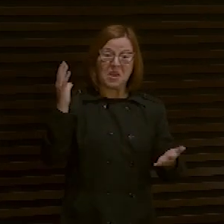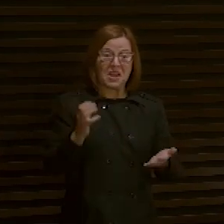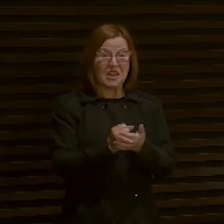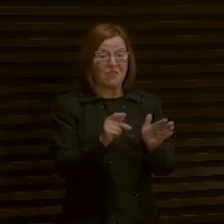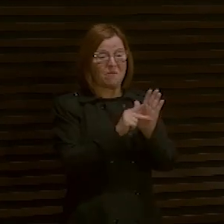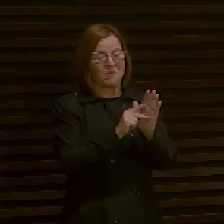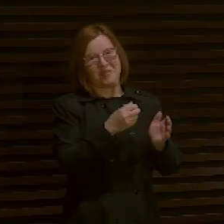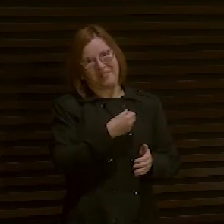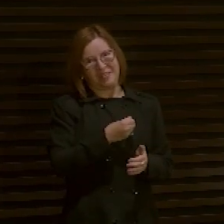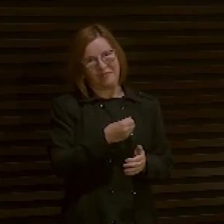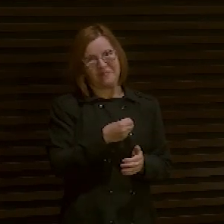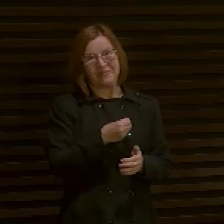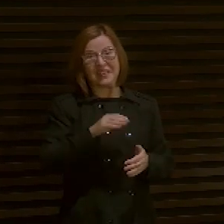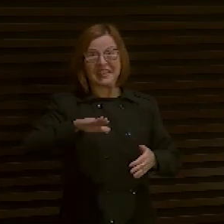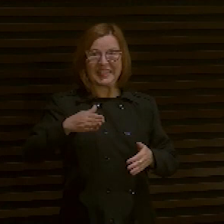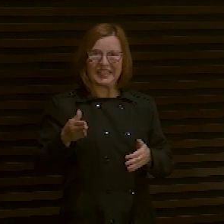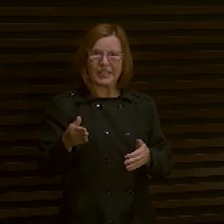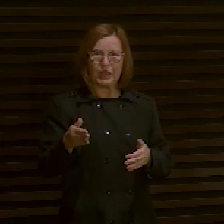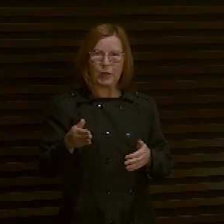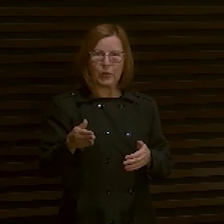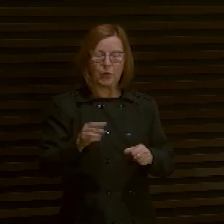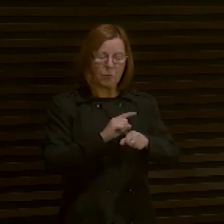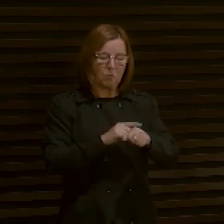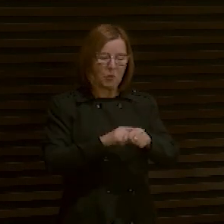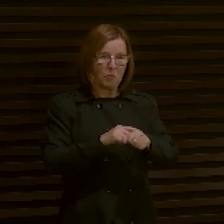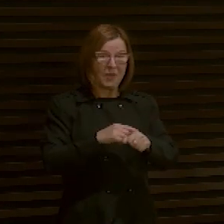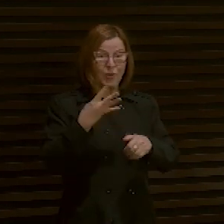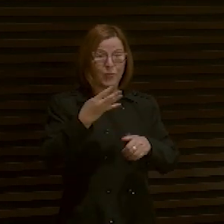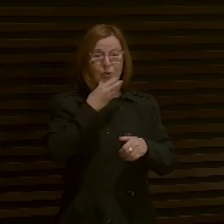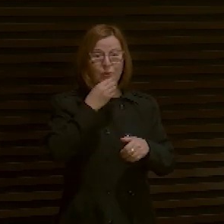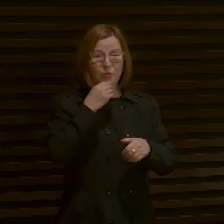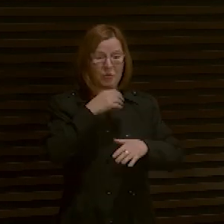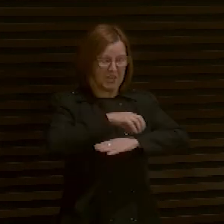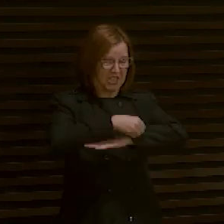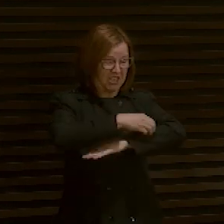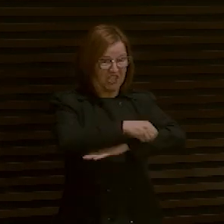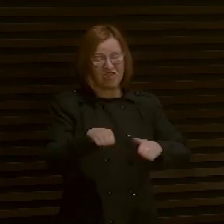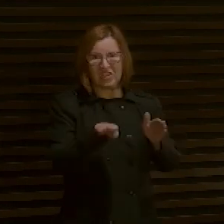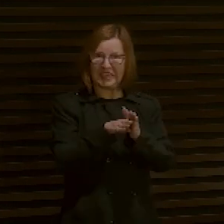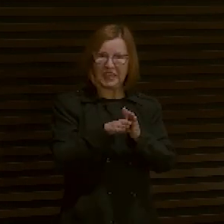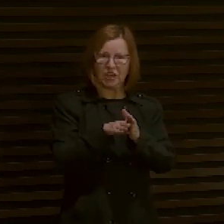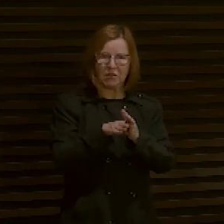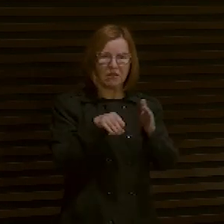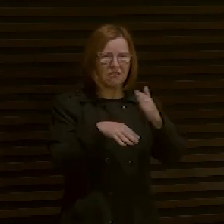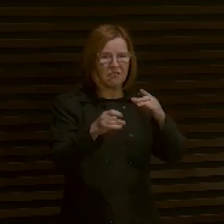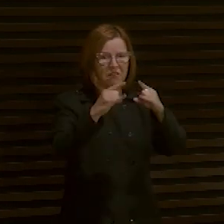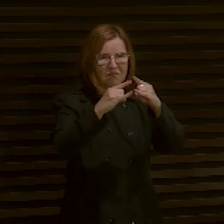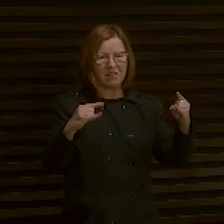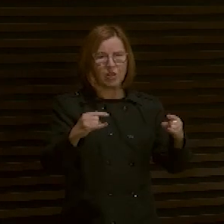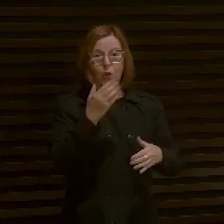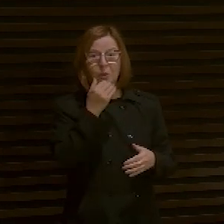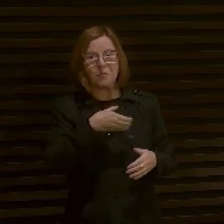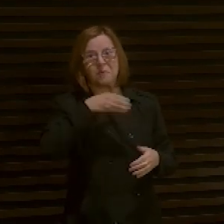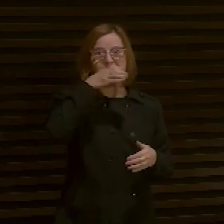vida. Assim, quando aqueles leprosos chegaram às imediações do arraial, entraram numa tenda, comeram